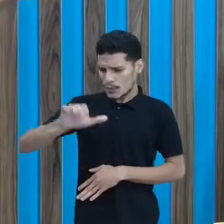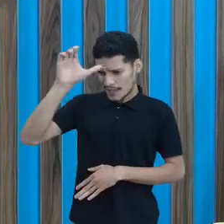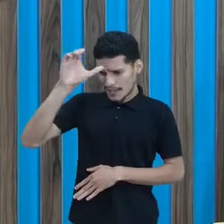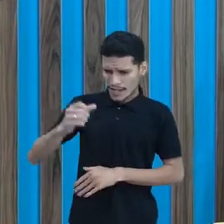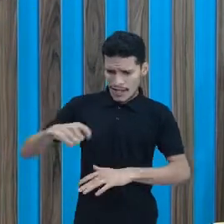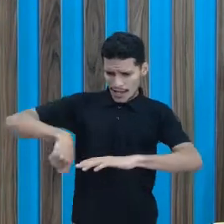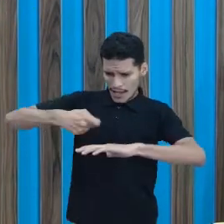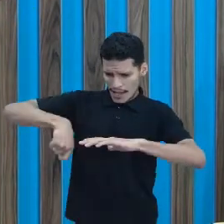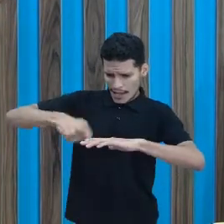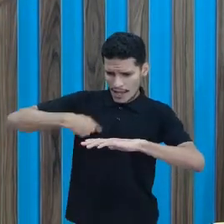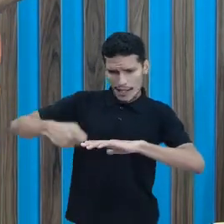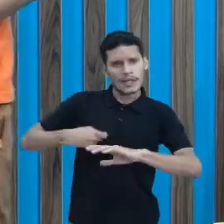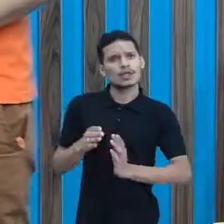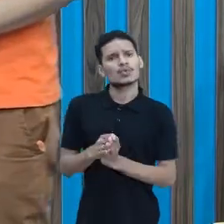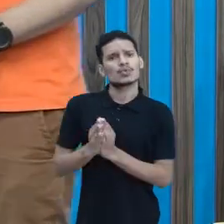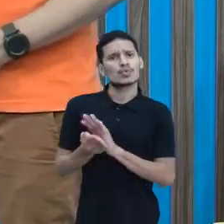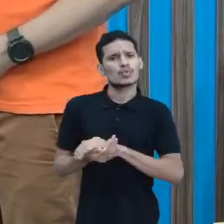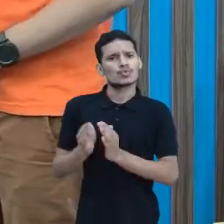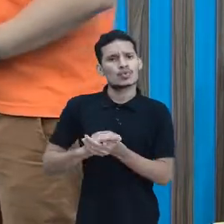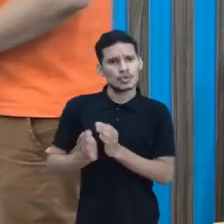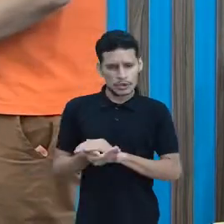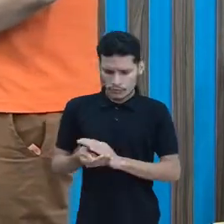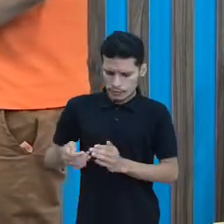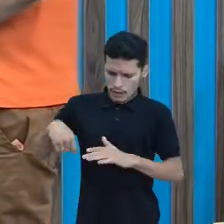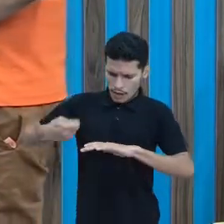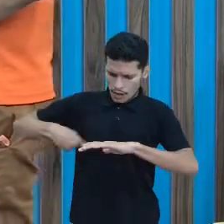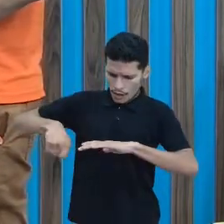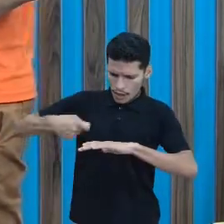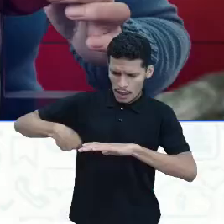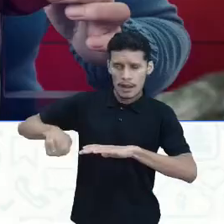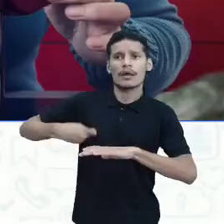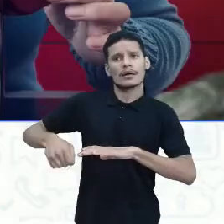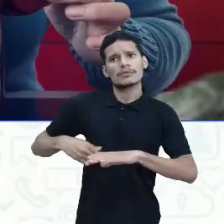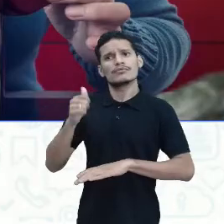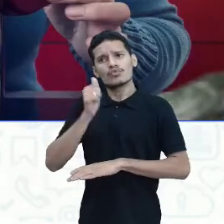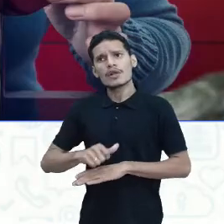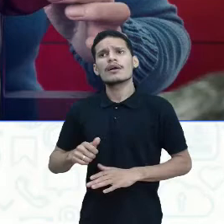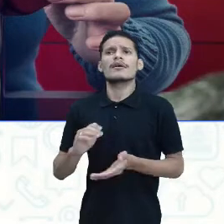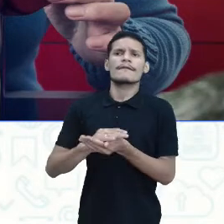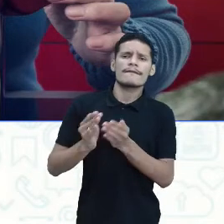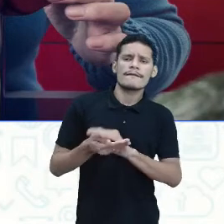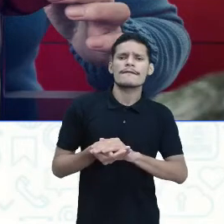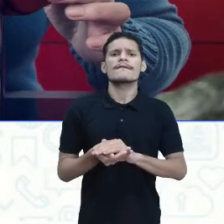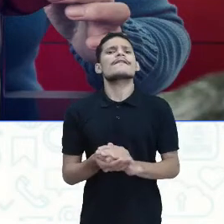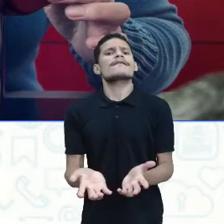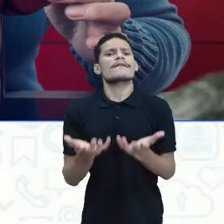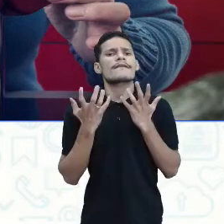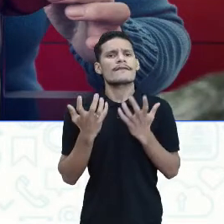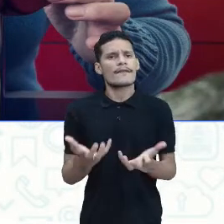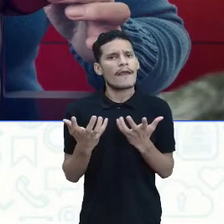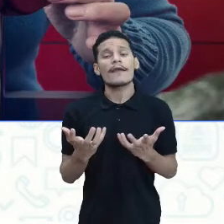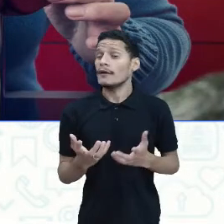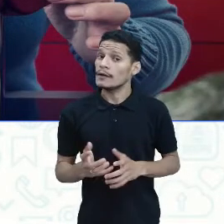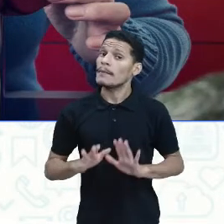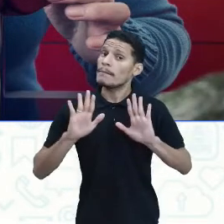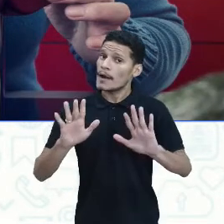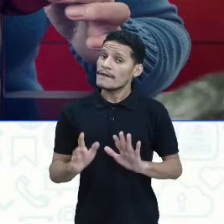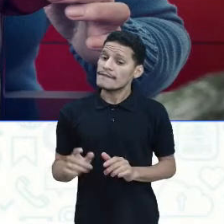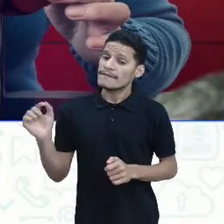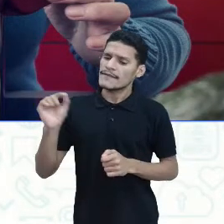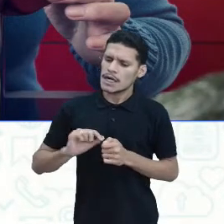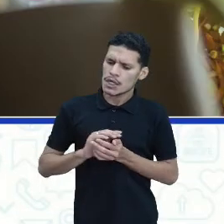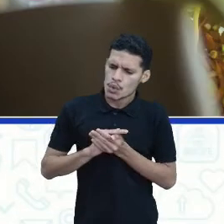cozinhando, fazendo cuscuz. Então temos o seguinte, tá lá a tiazinha fazendo cuscuz, aí ela faz o